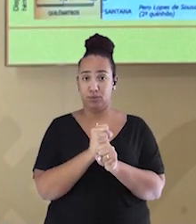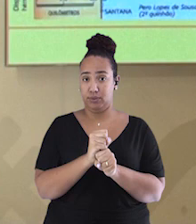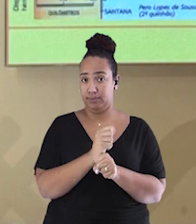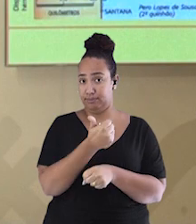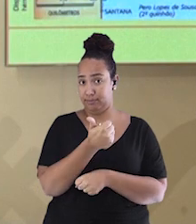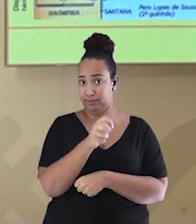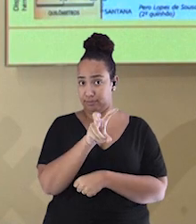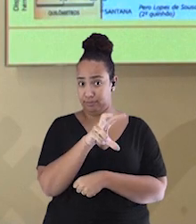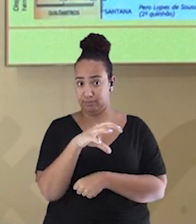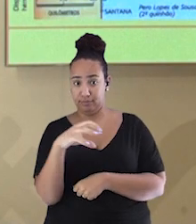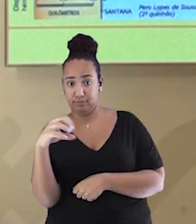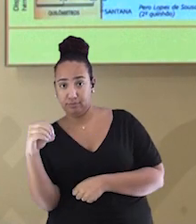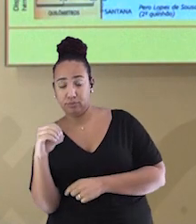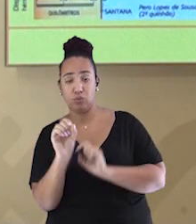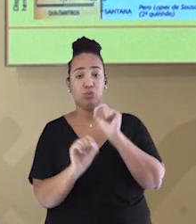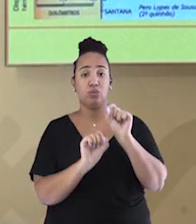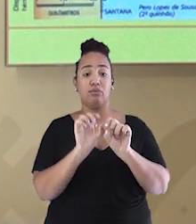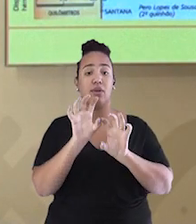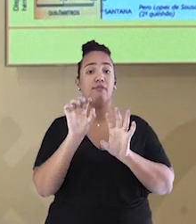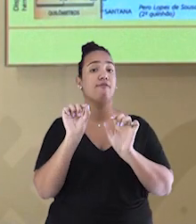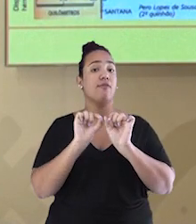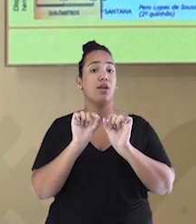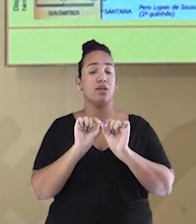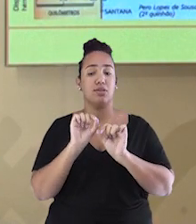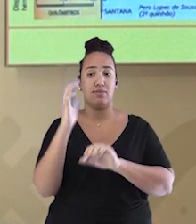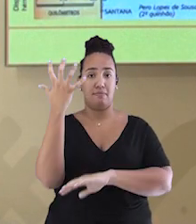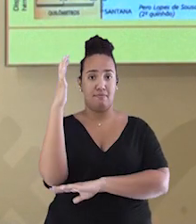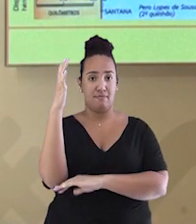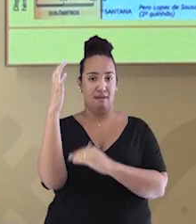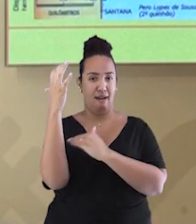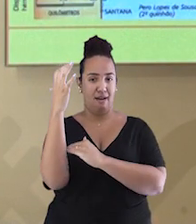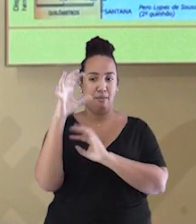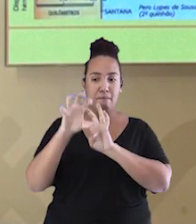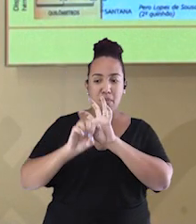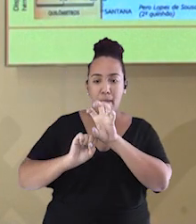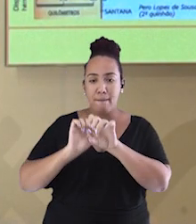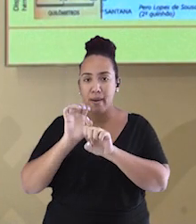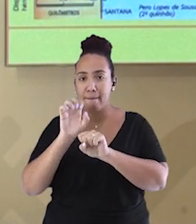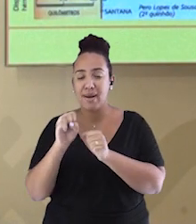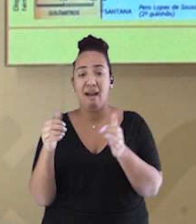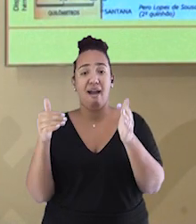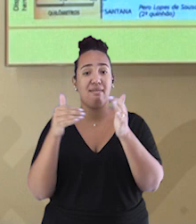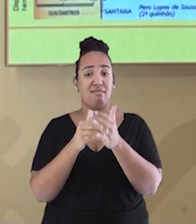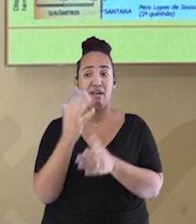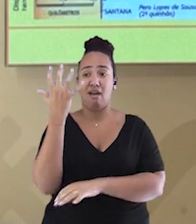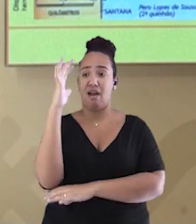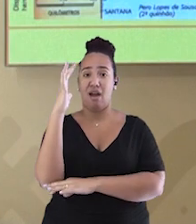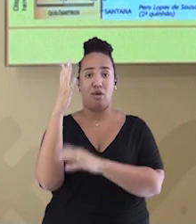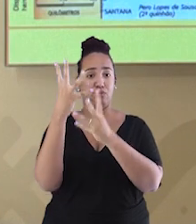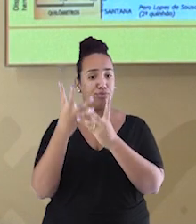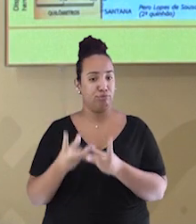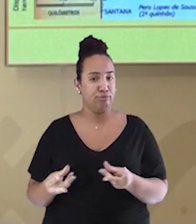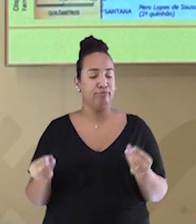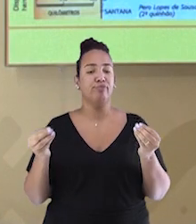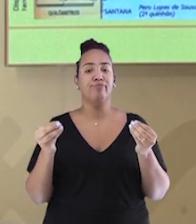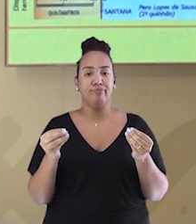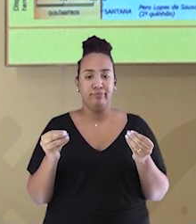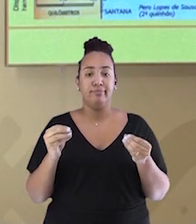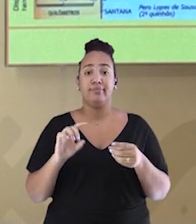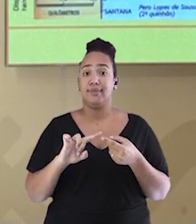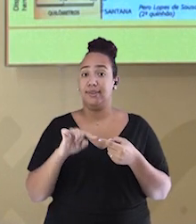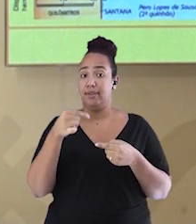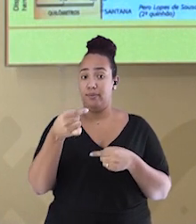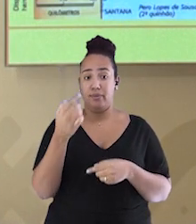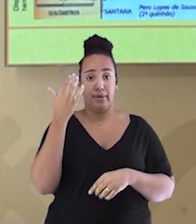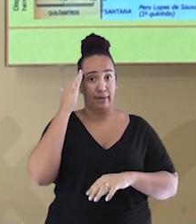1500, exploraram o pau-brasil por alguns anos, até que se esgotasse essa árvore. E depois